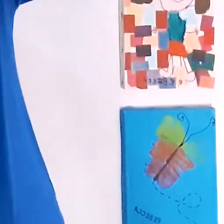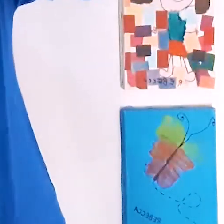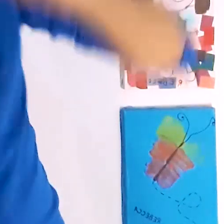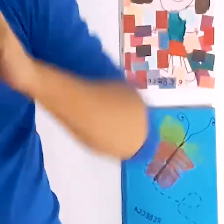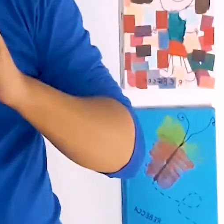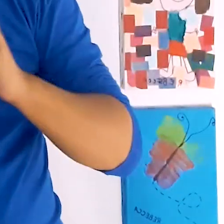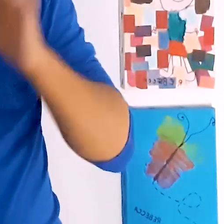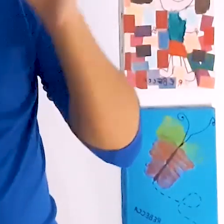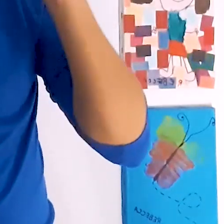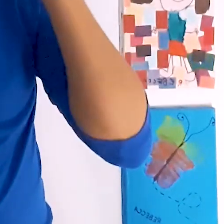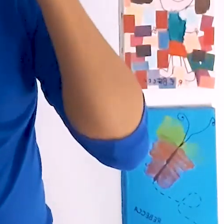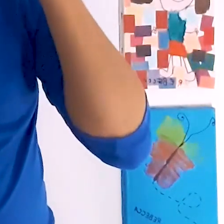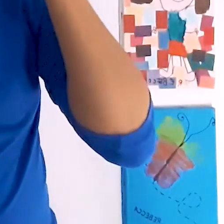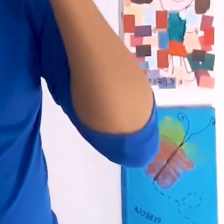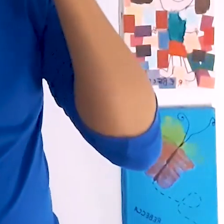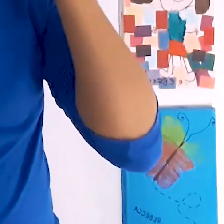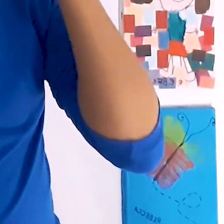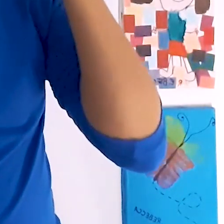Olá!